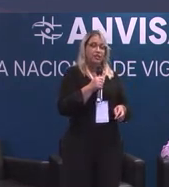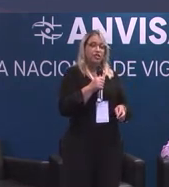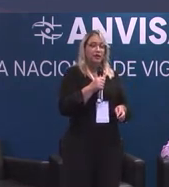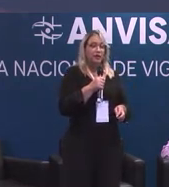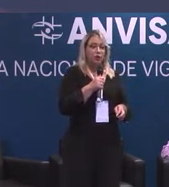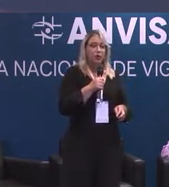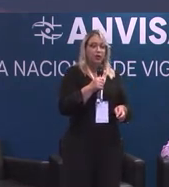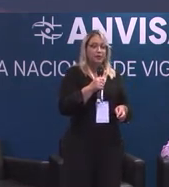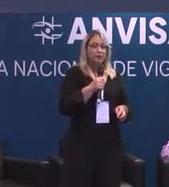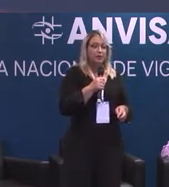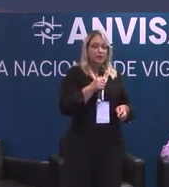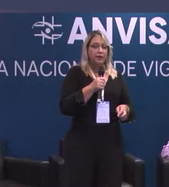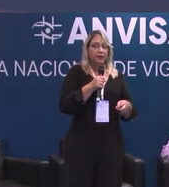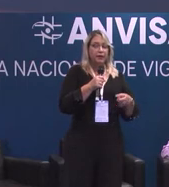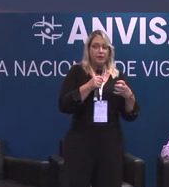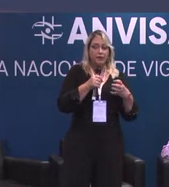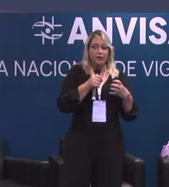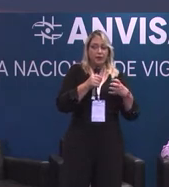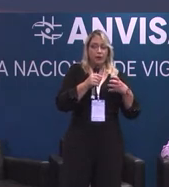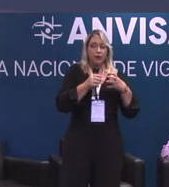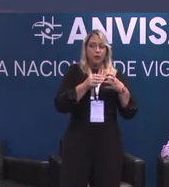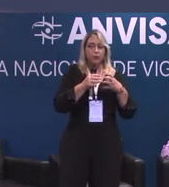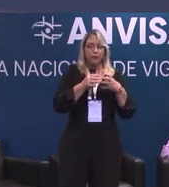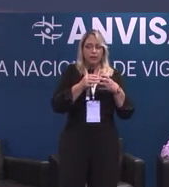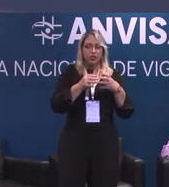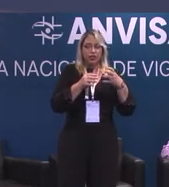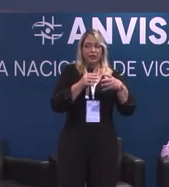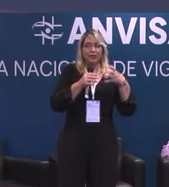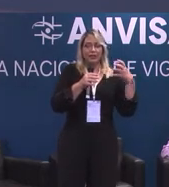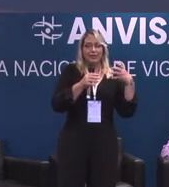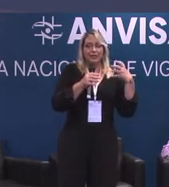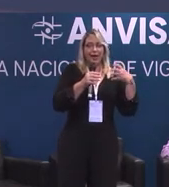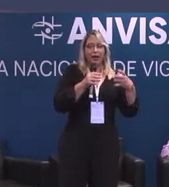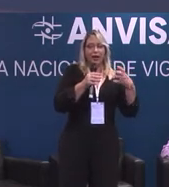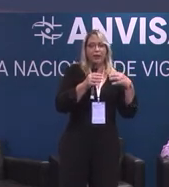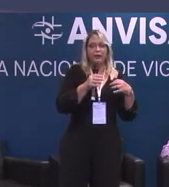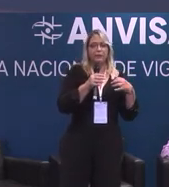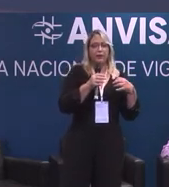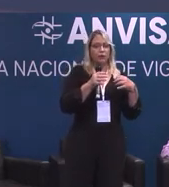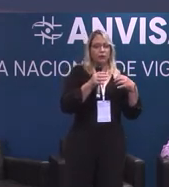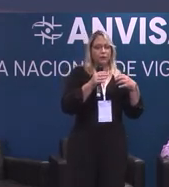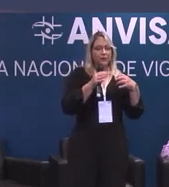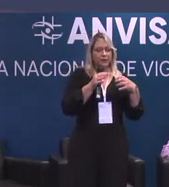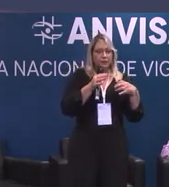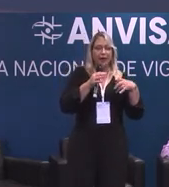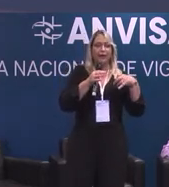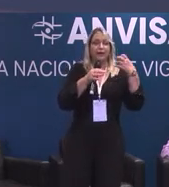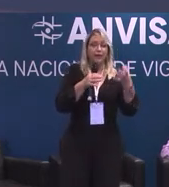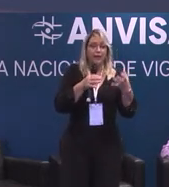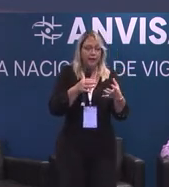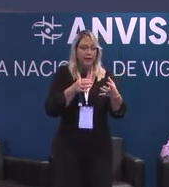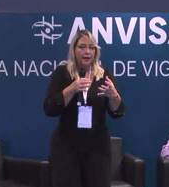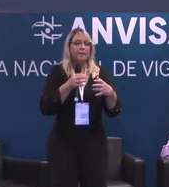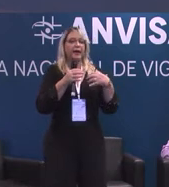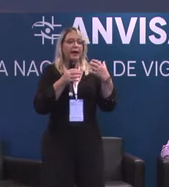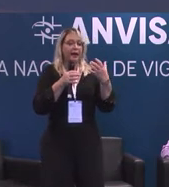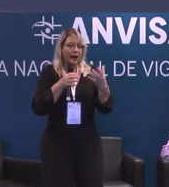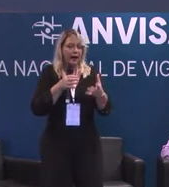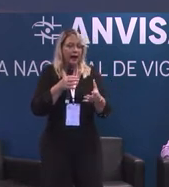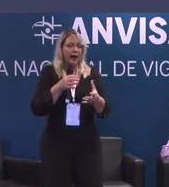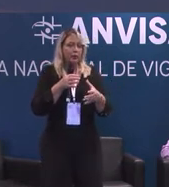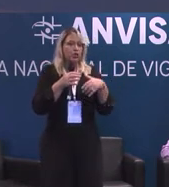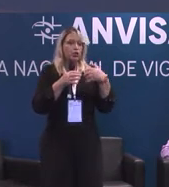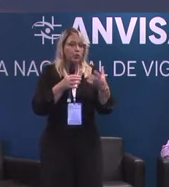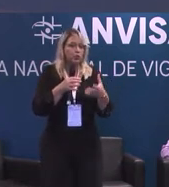na organização. Então, assim, quando vocês, diante desse reconhecimento, quando vocês partirem para